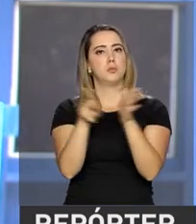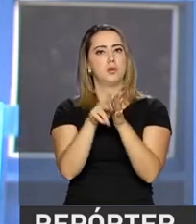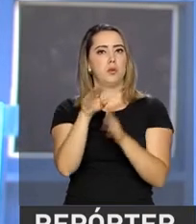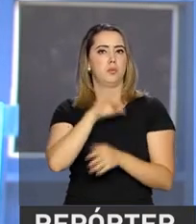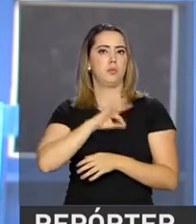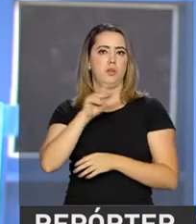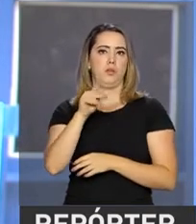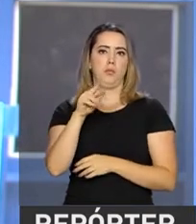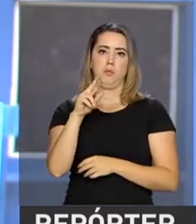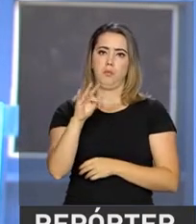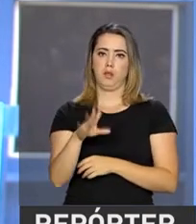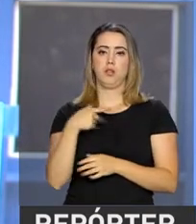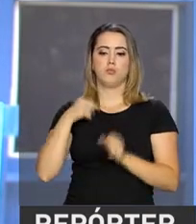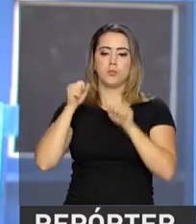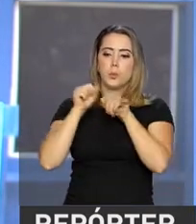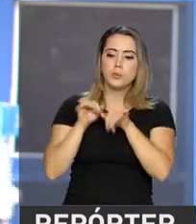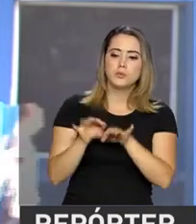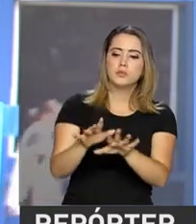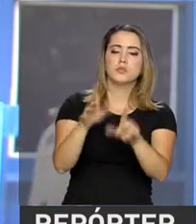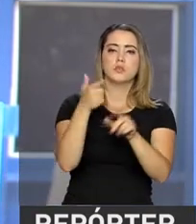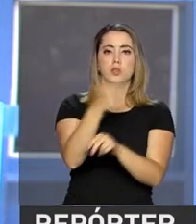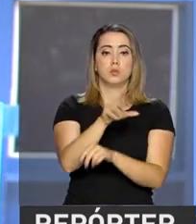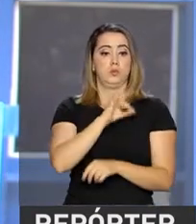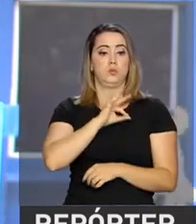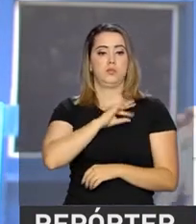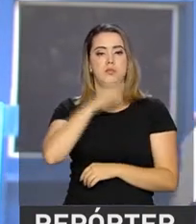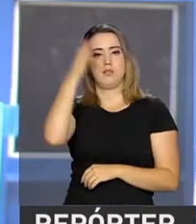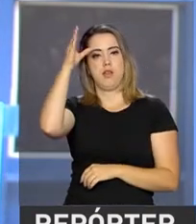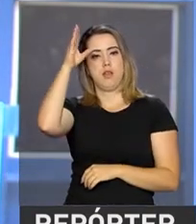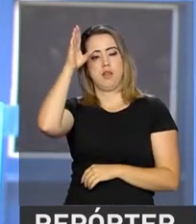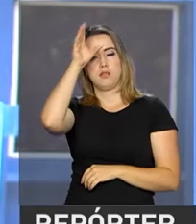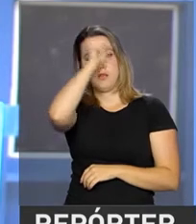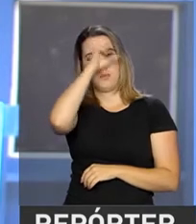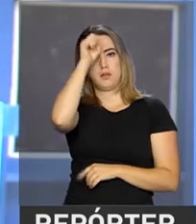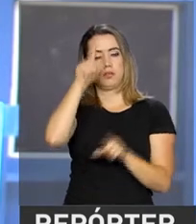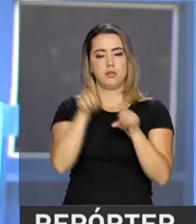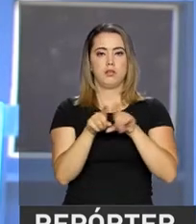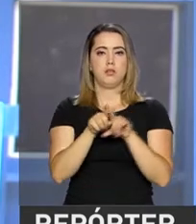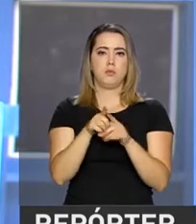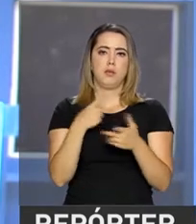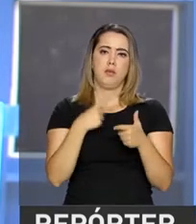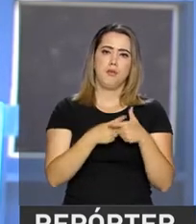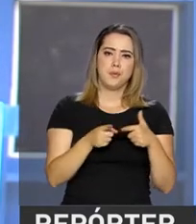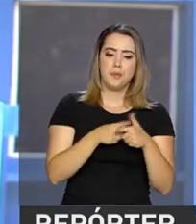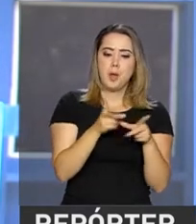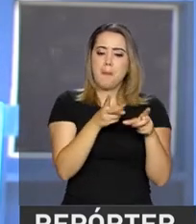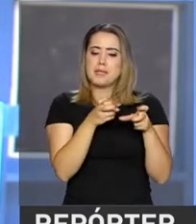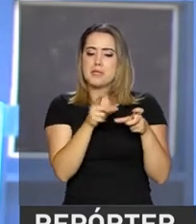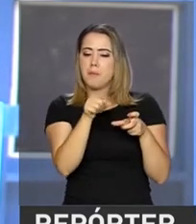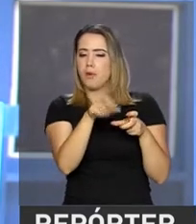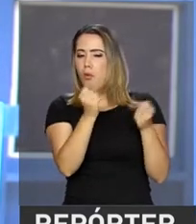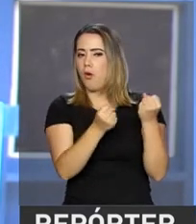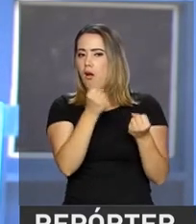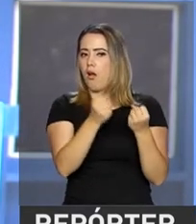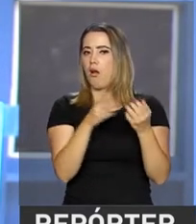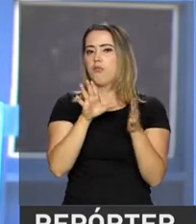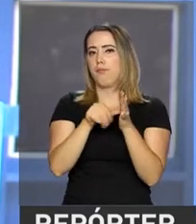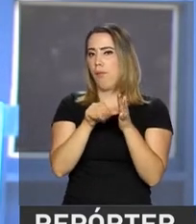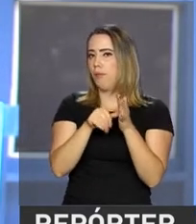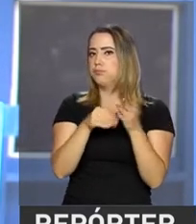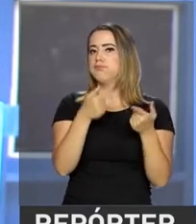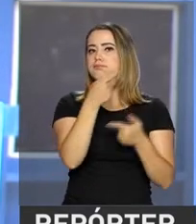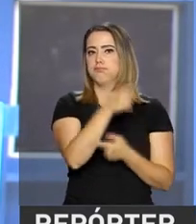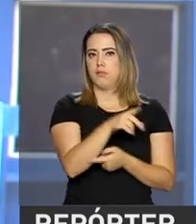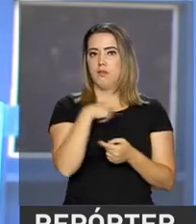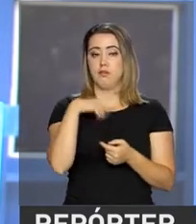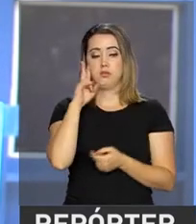aqueles especialistas multiplicassem os conhecimentos para os outros policiais sobre questões de identificação veicular, muitas fraudes que a gente observa